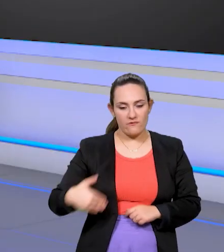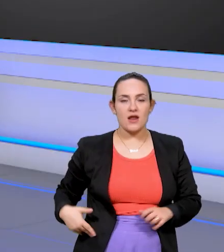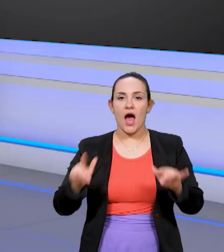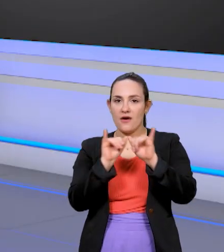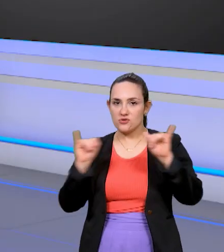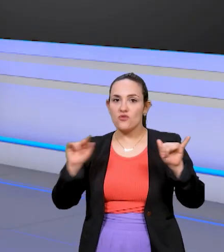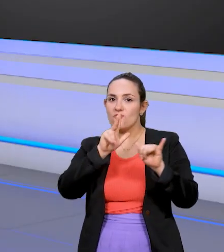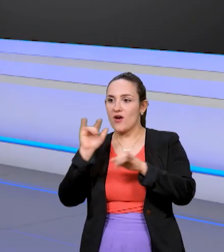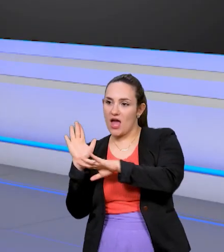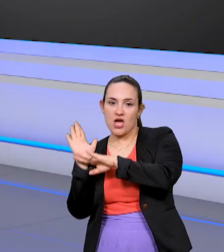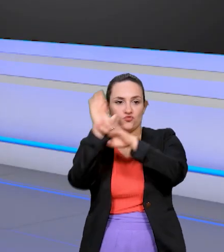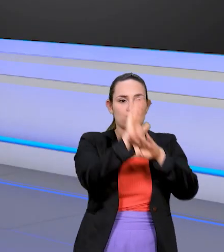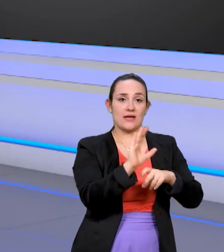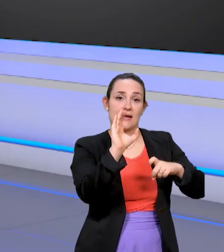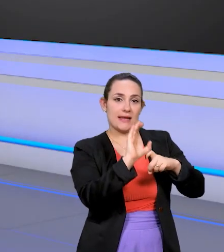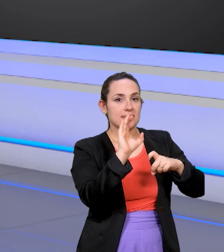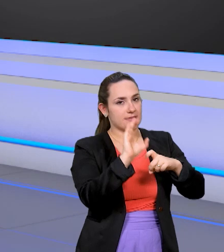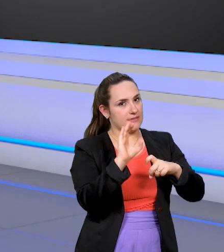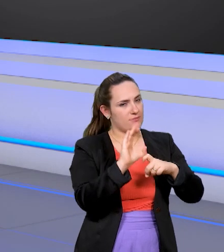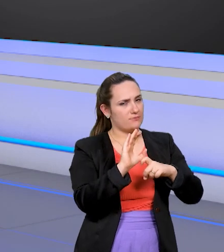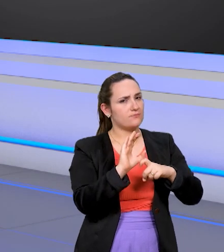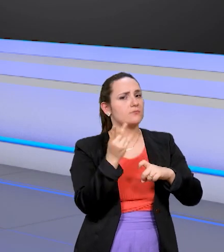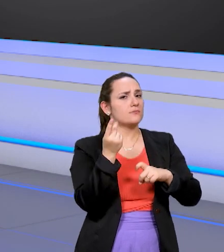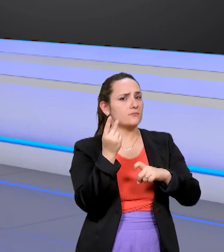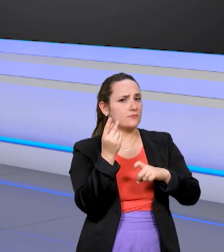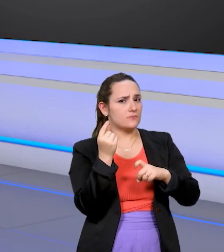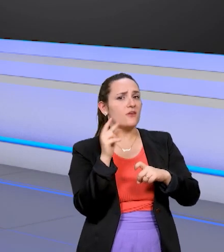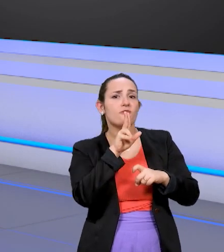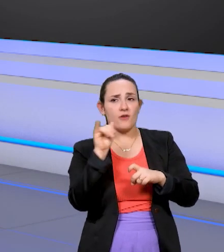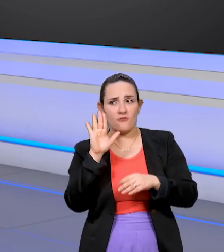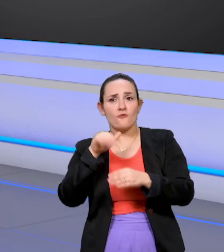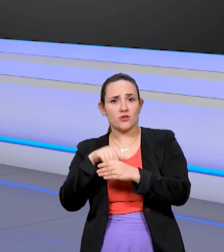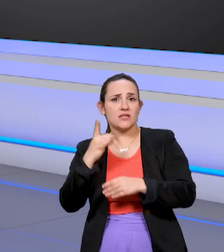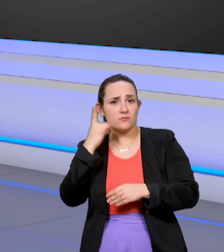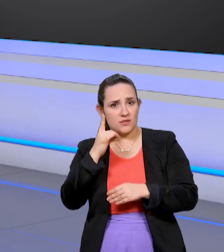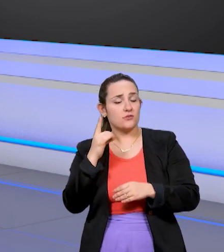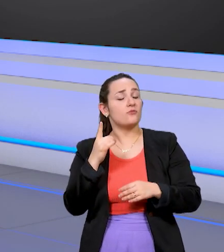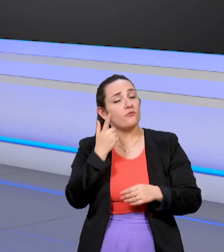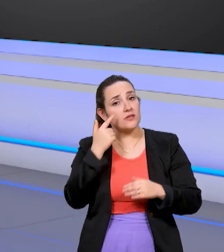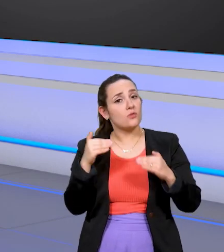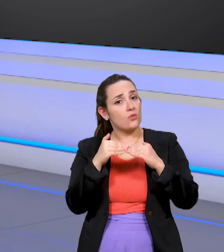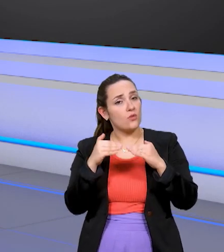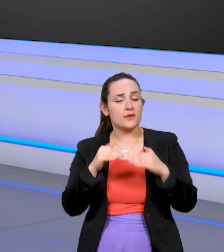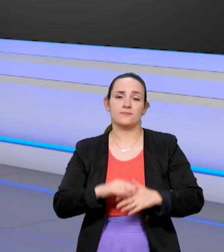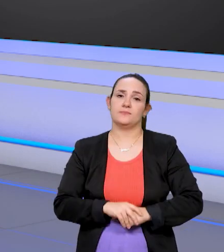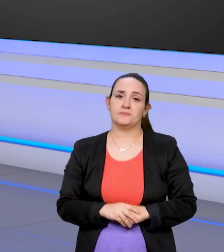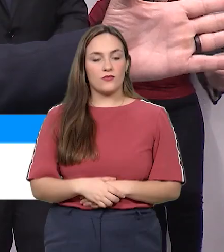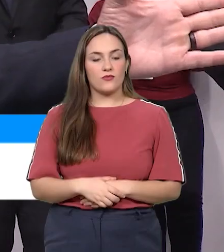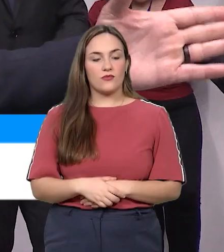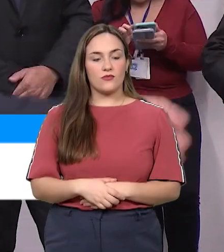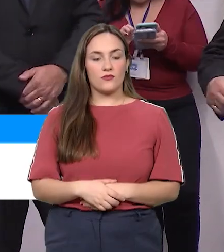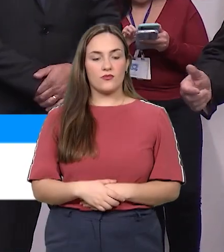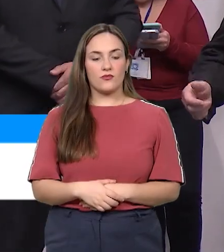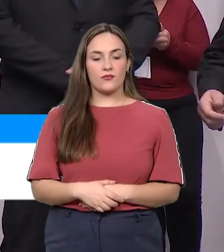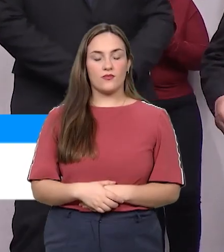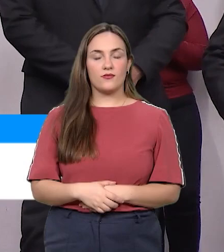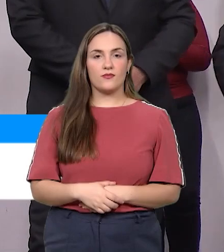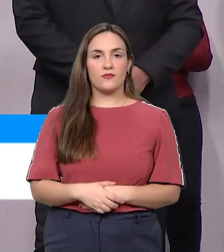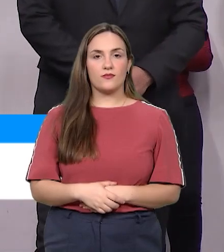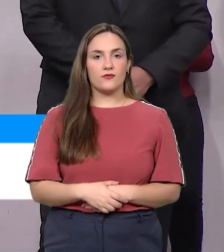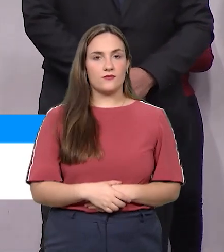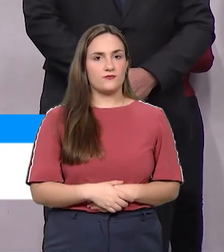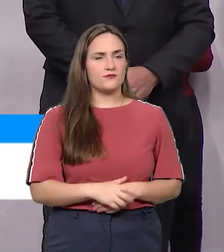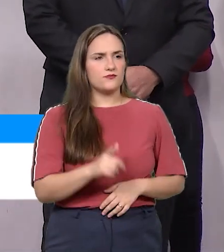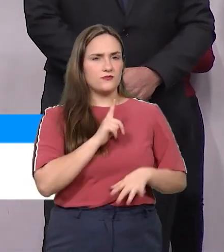do estado anuncia aporte financeiro para a CACEMES. O repasse será votado pelos deputados. O anúncio